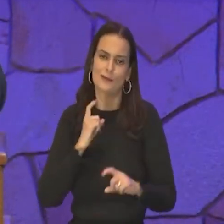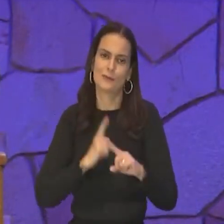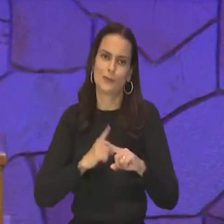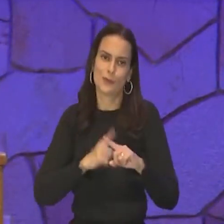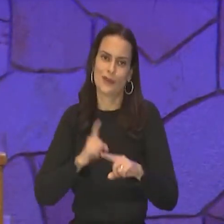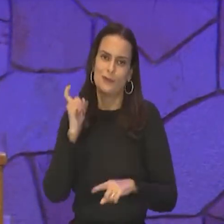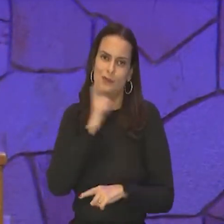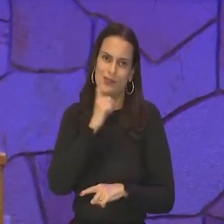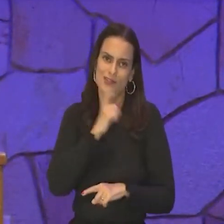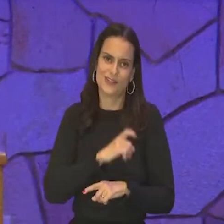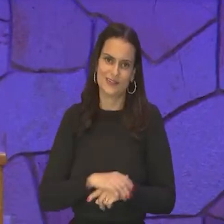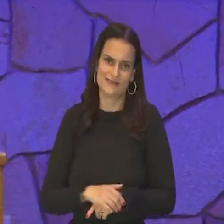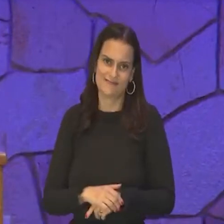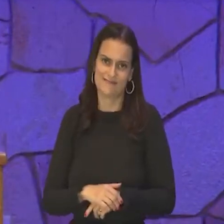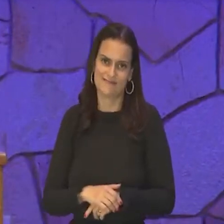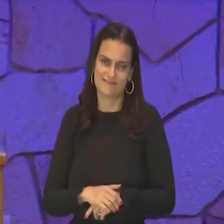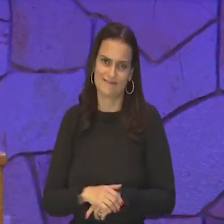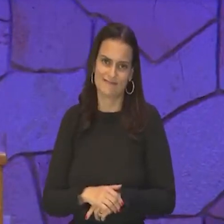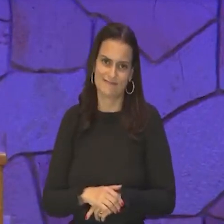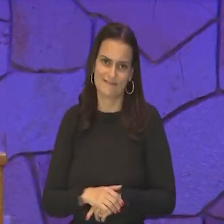e a verdade não habita.